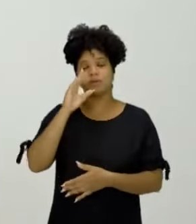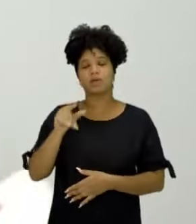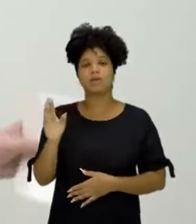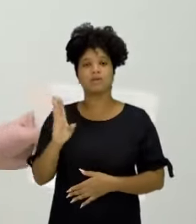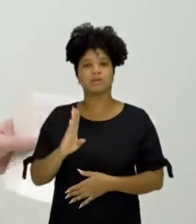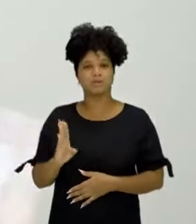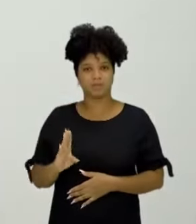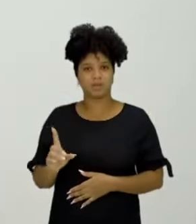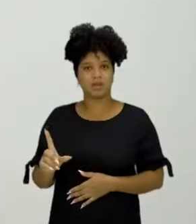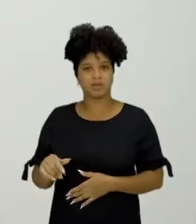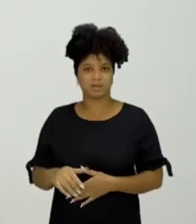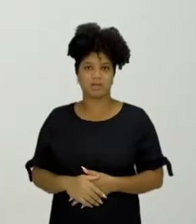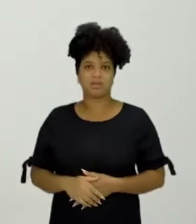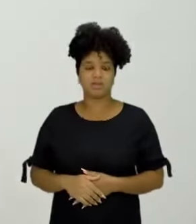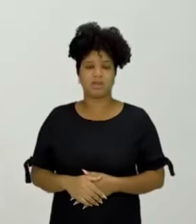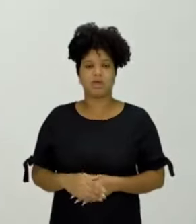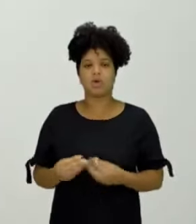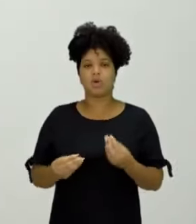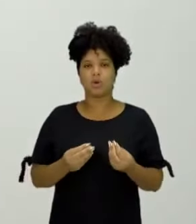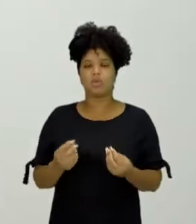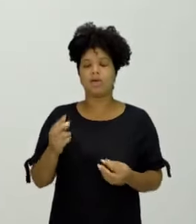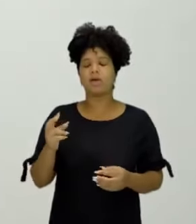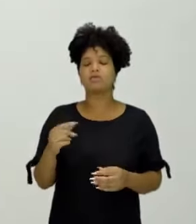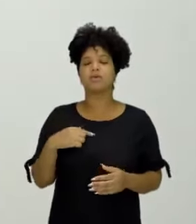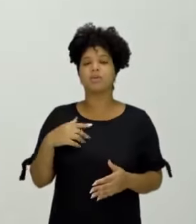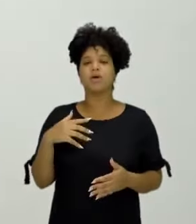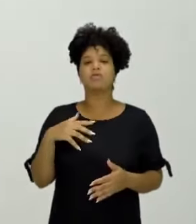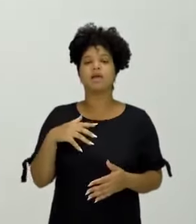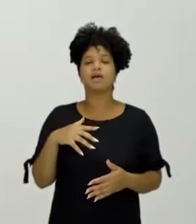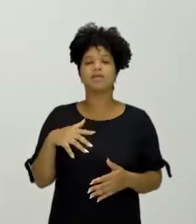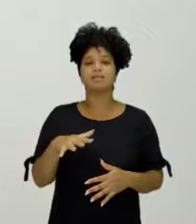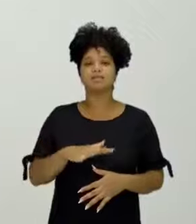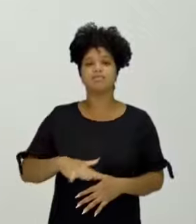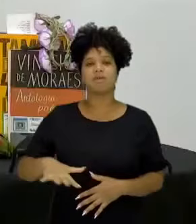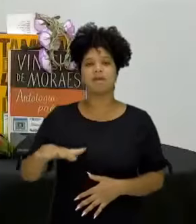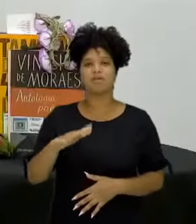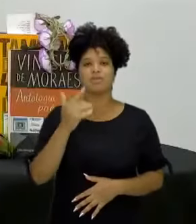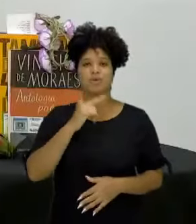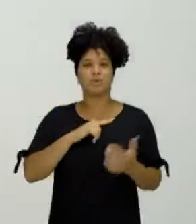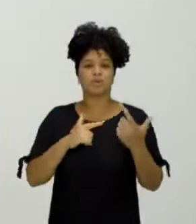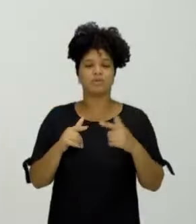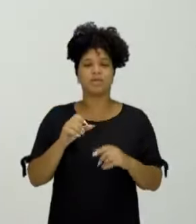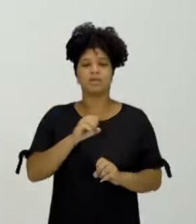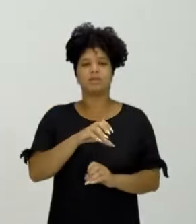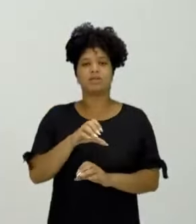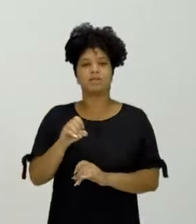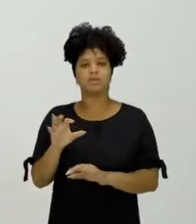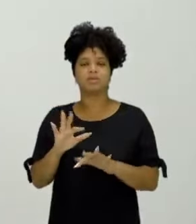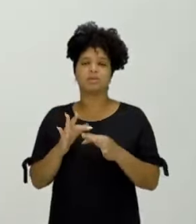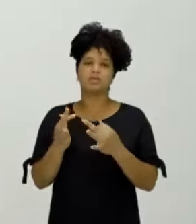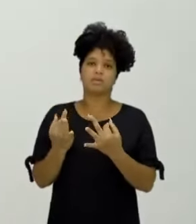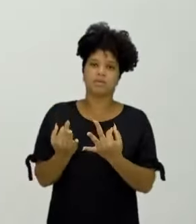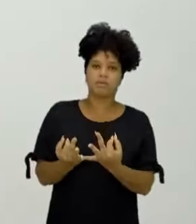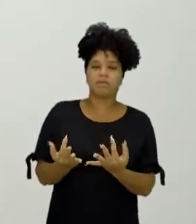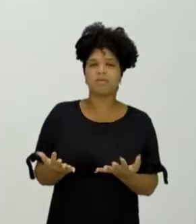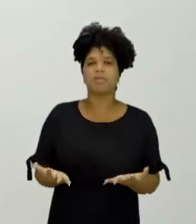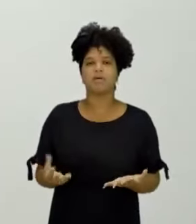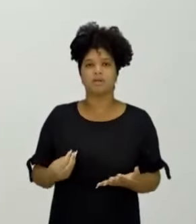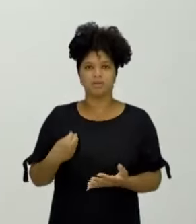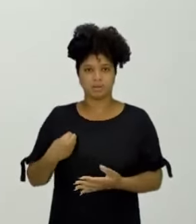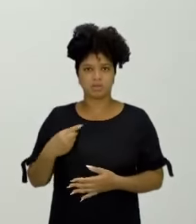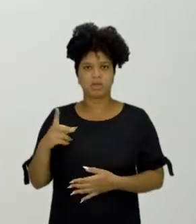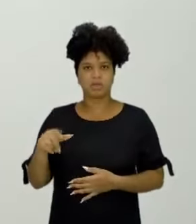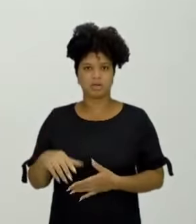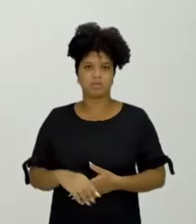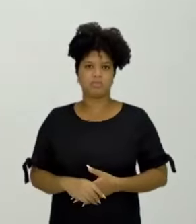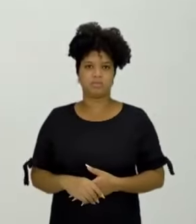falando, em relação à conquista do seu espaço na educação, na família, no mercado de trabalho, né?